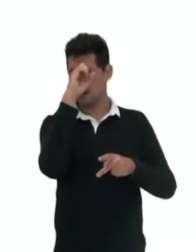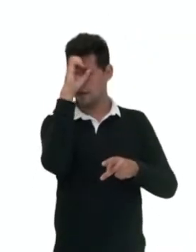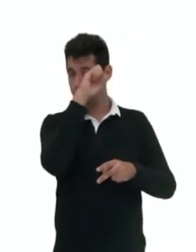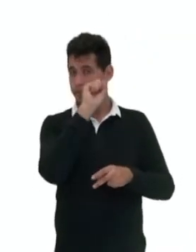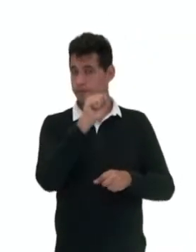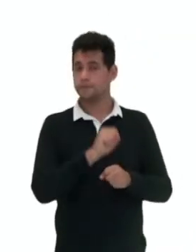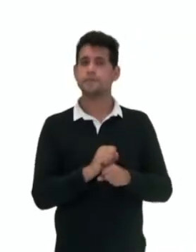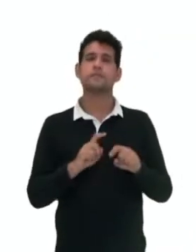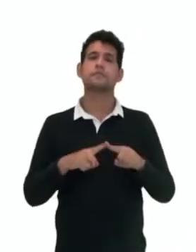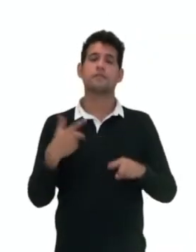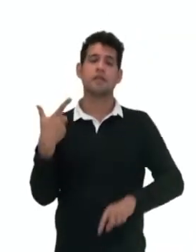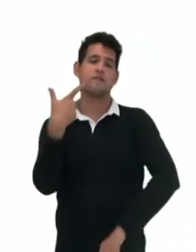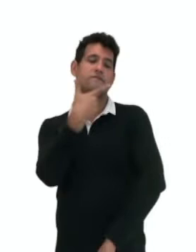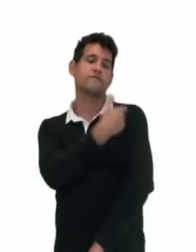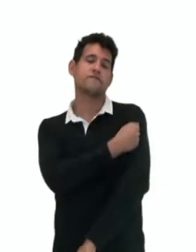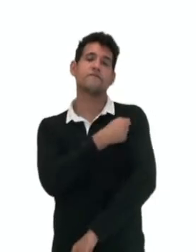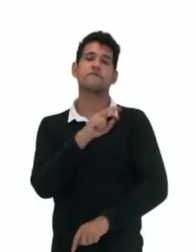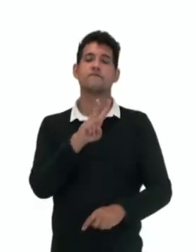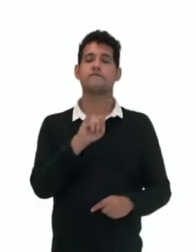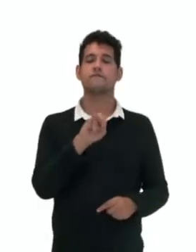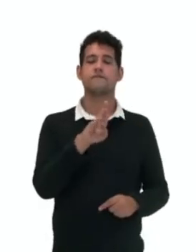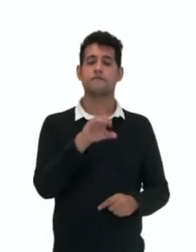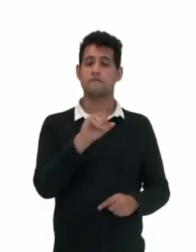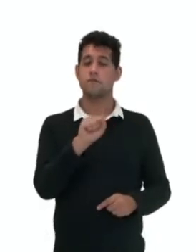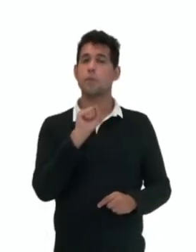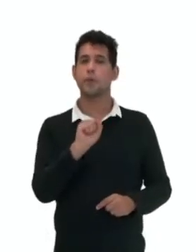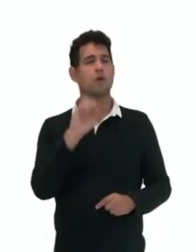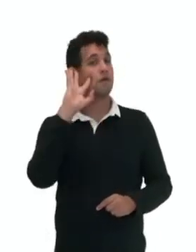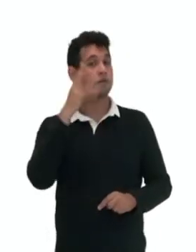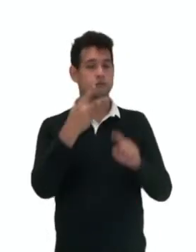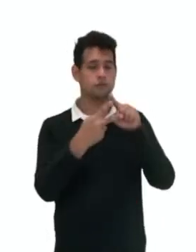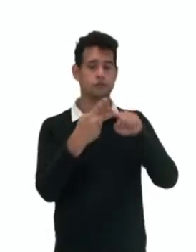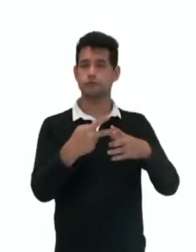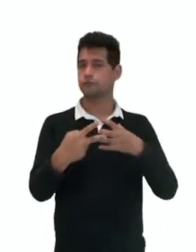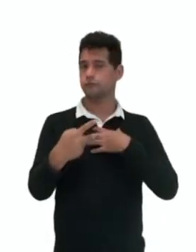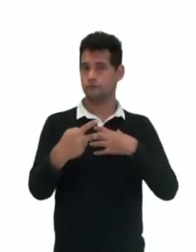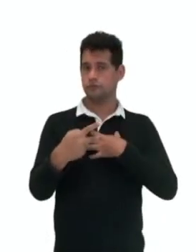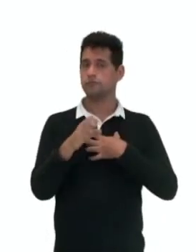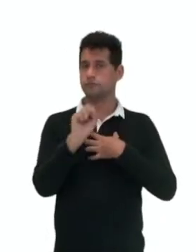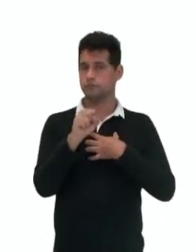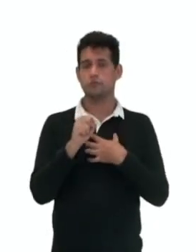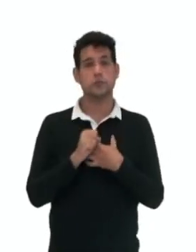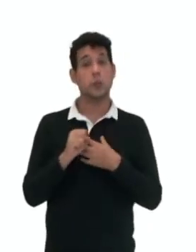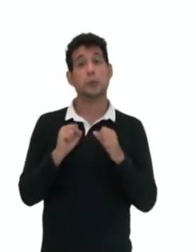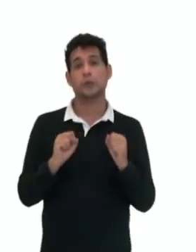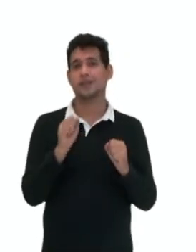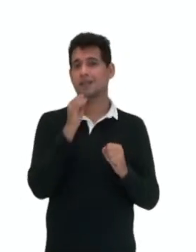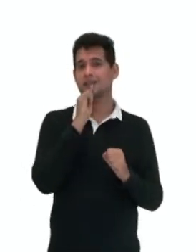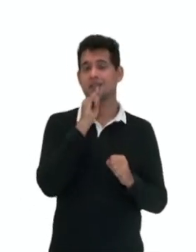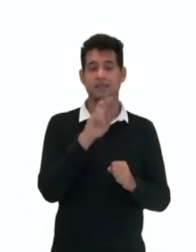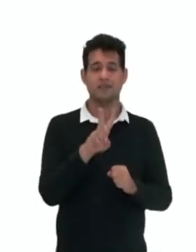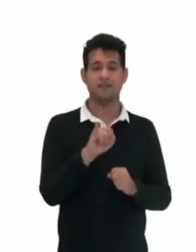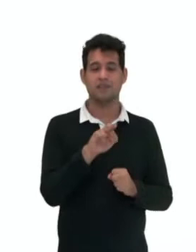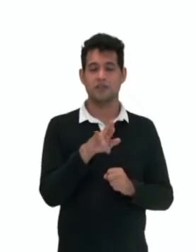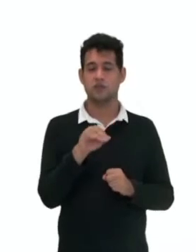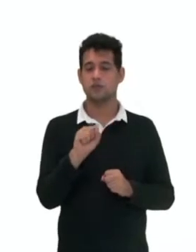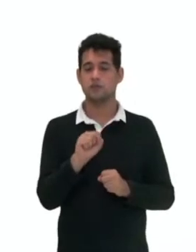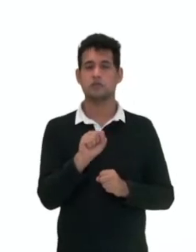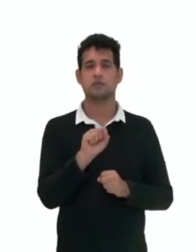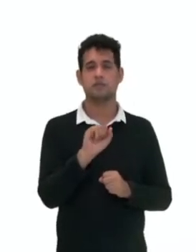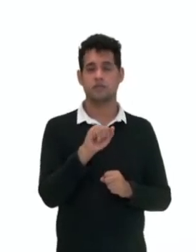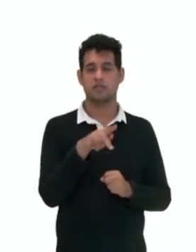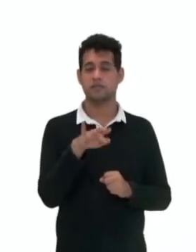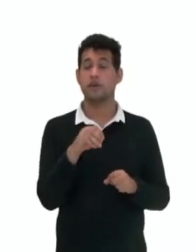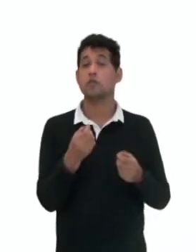Então, olha, a vacina de vírus ela pode ser de 2 formas. Pode ser o vírus inativado